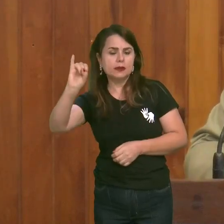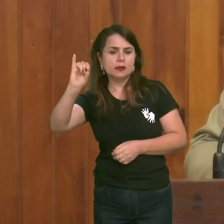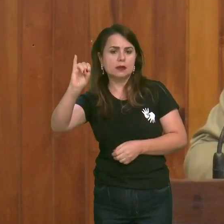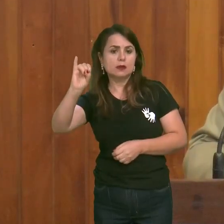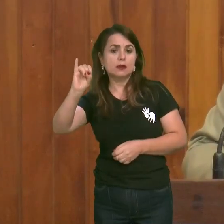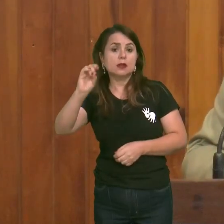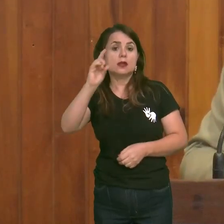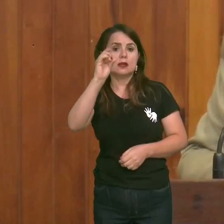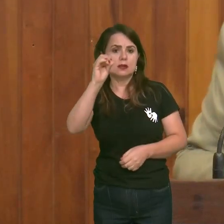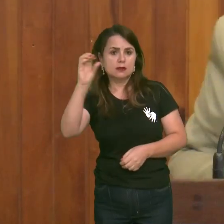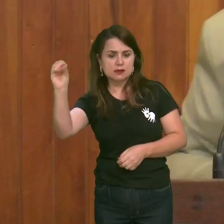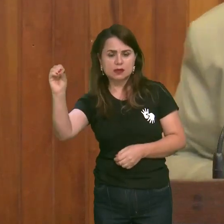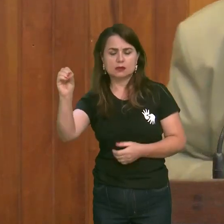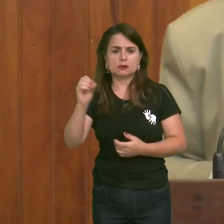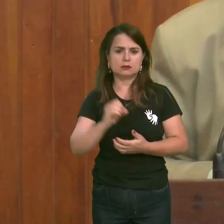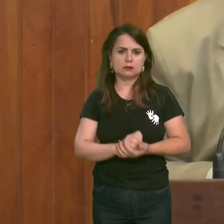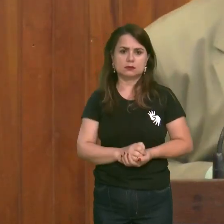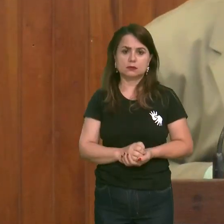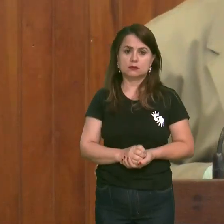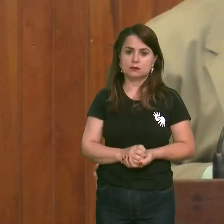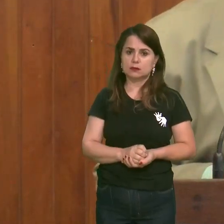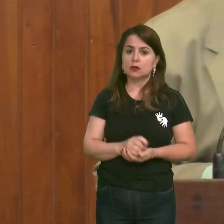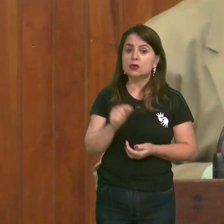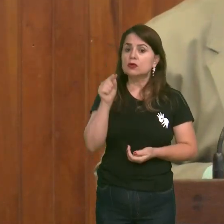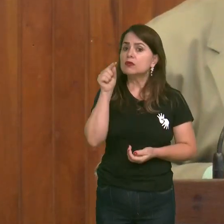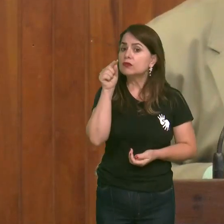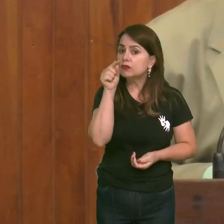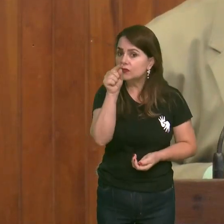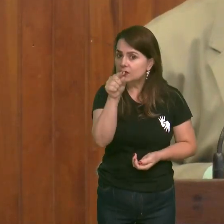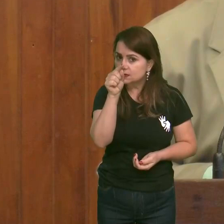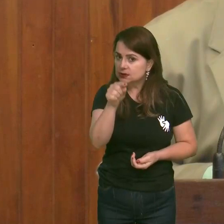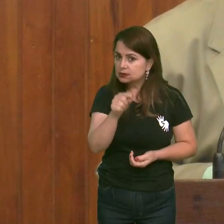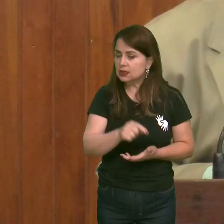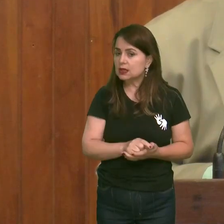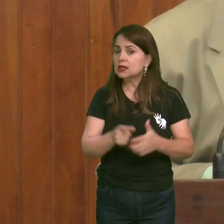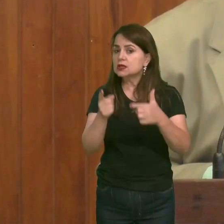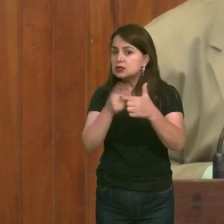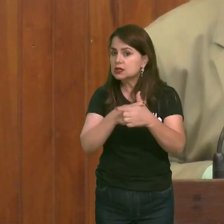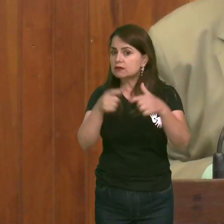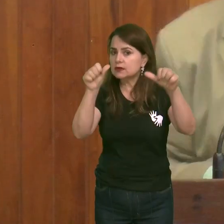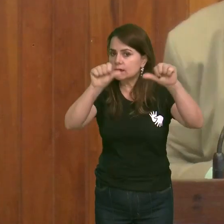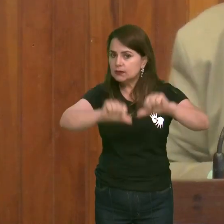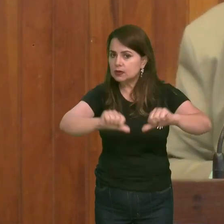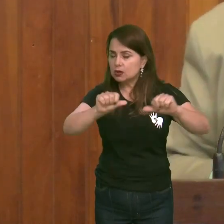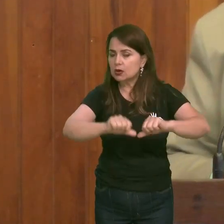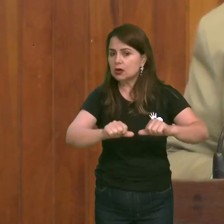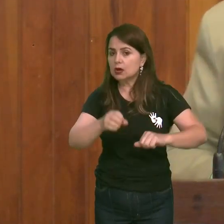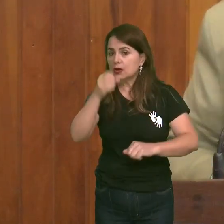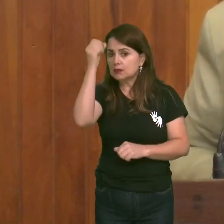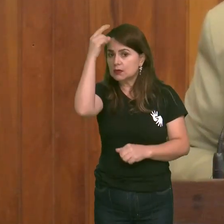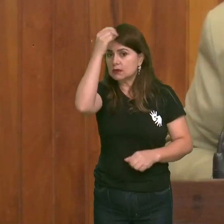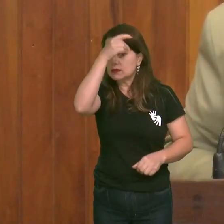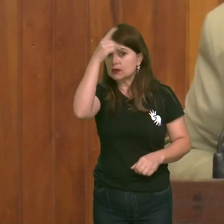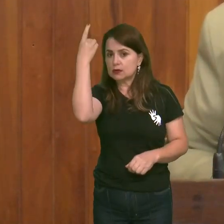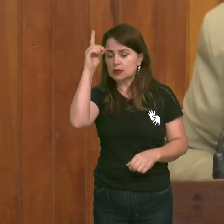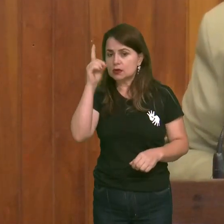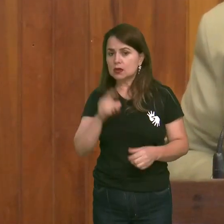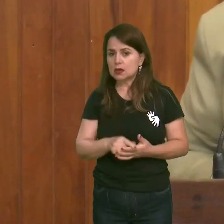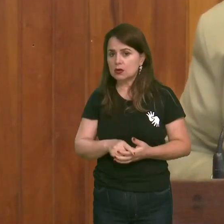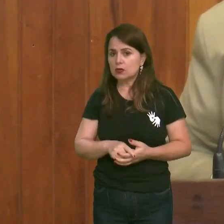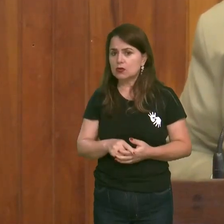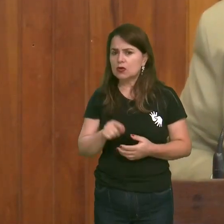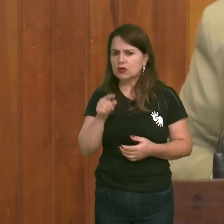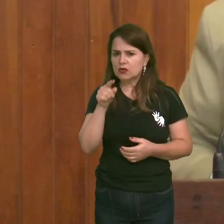assistindo o Daniel te endividou quase que em quatro vezes mais